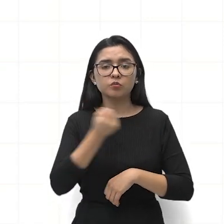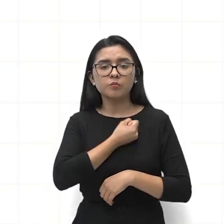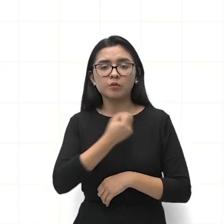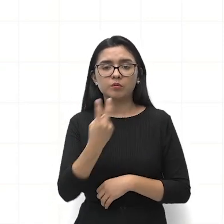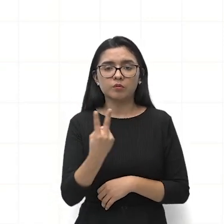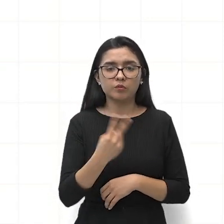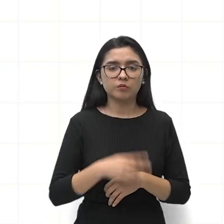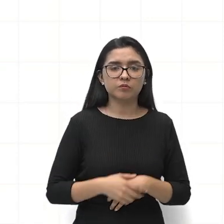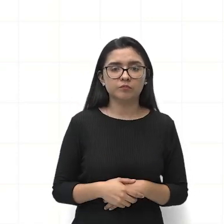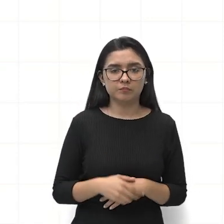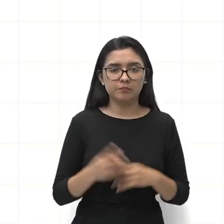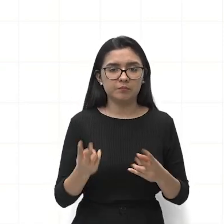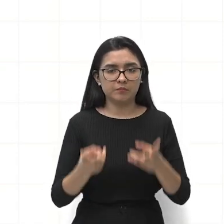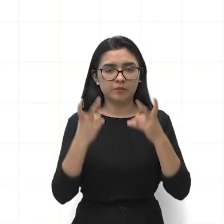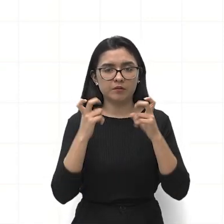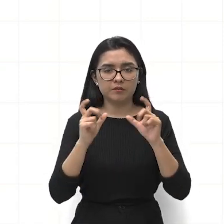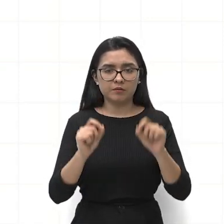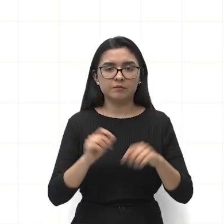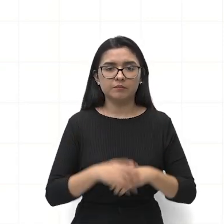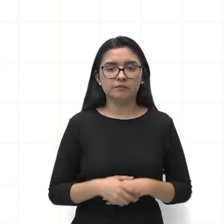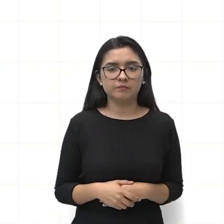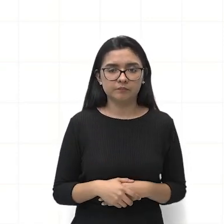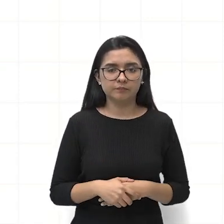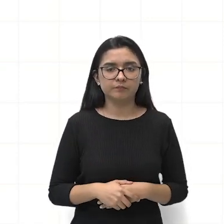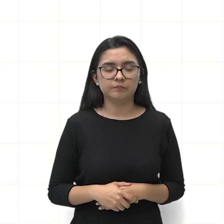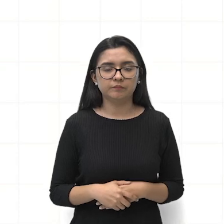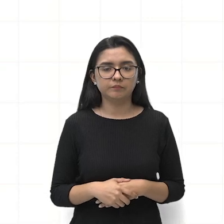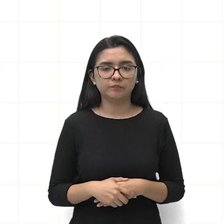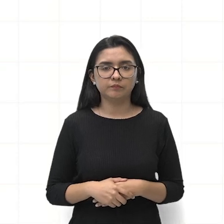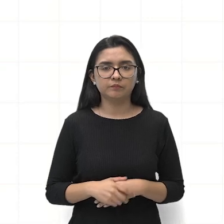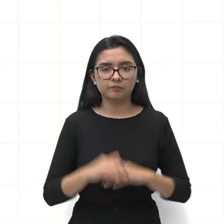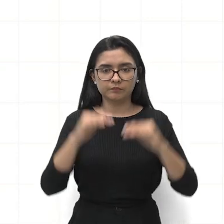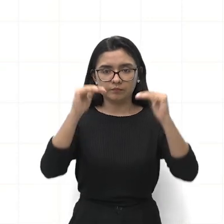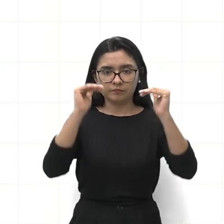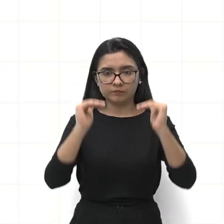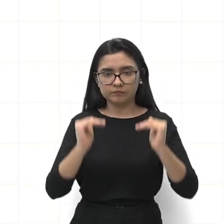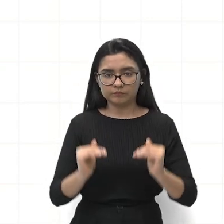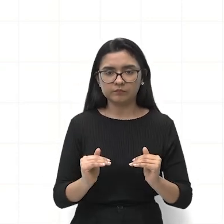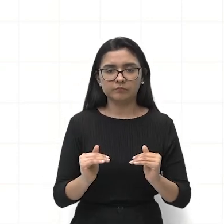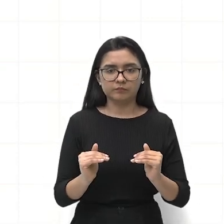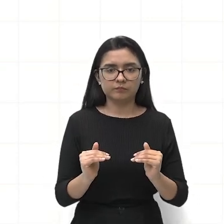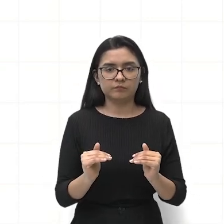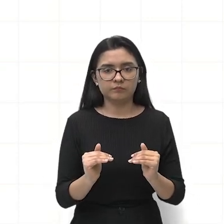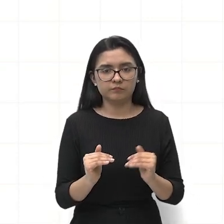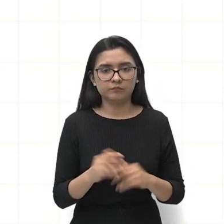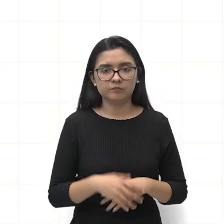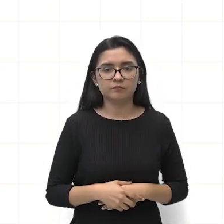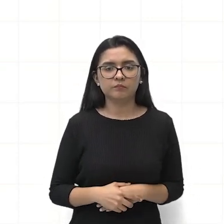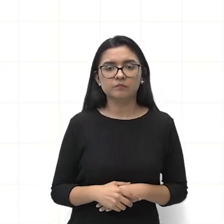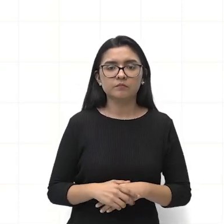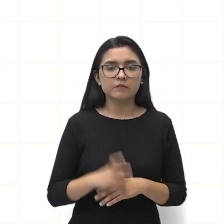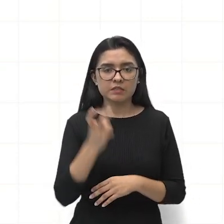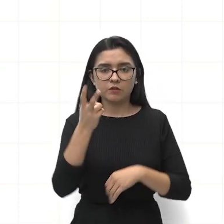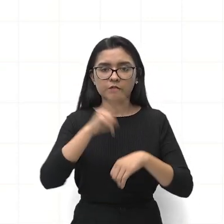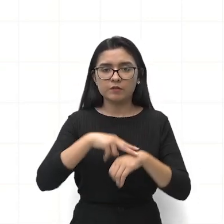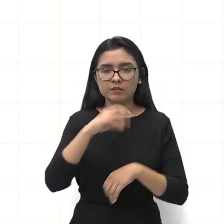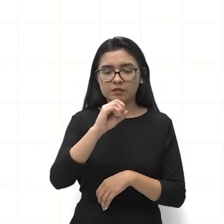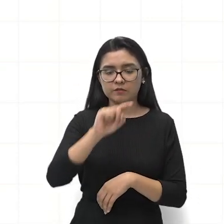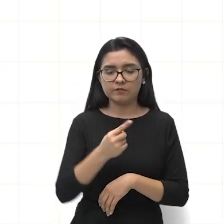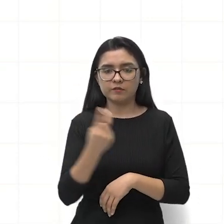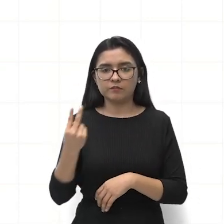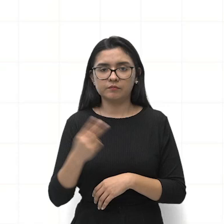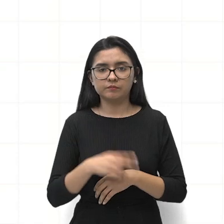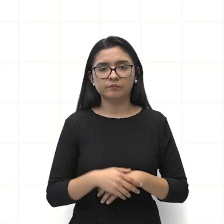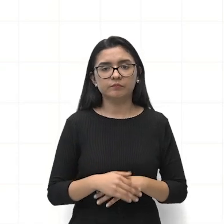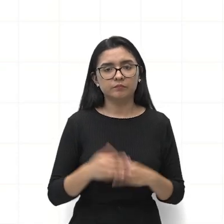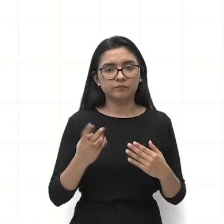multiplicou. 1, 2, 3, 4, 5. Não são 5 fatores de 2? São. Não era 5